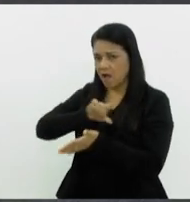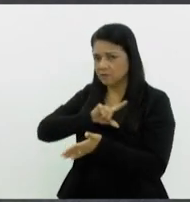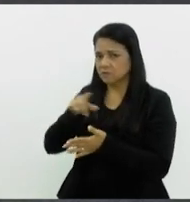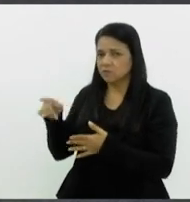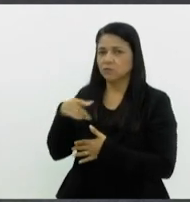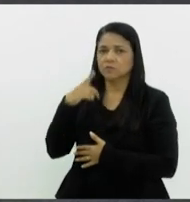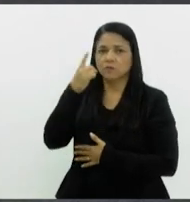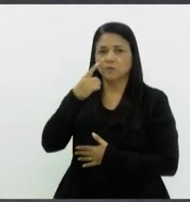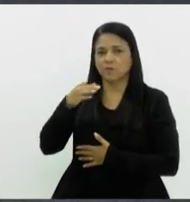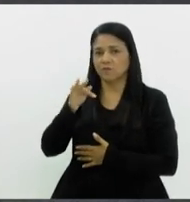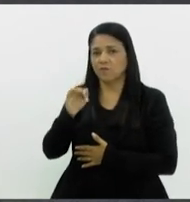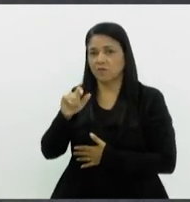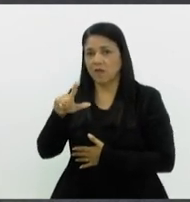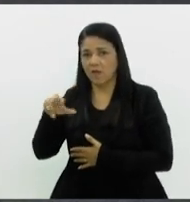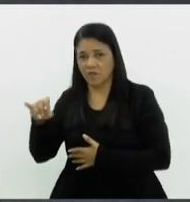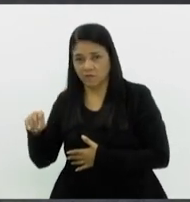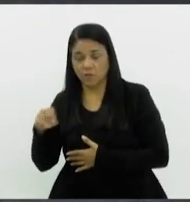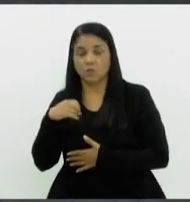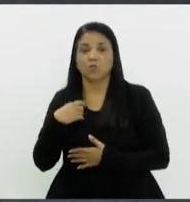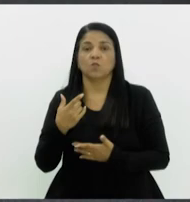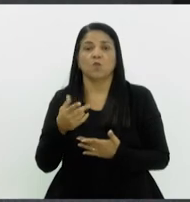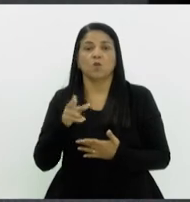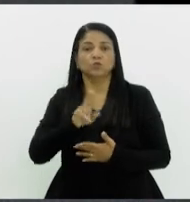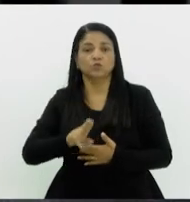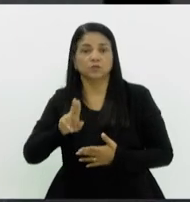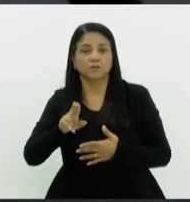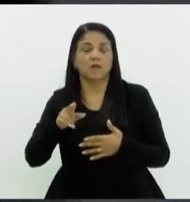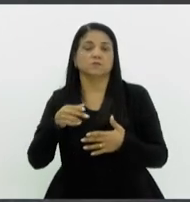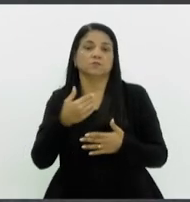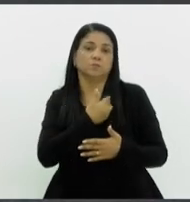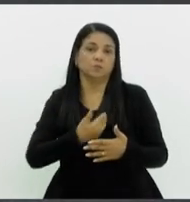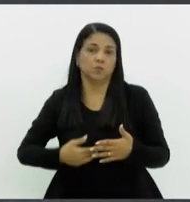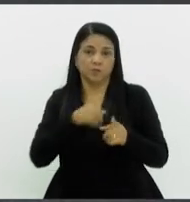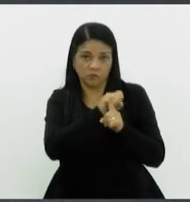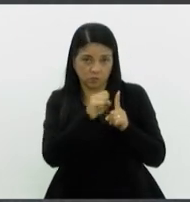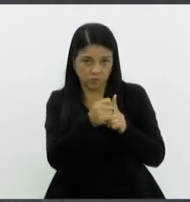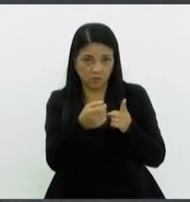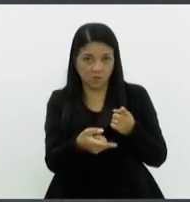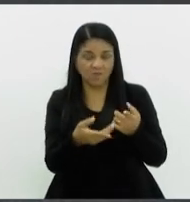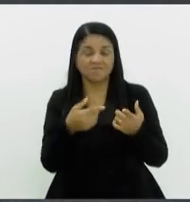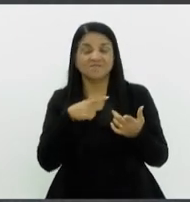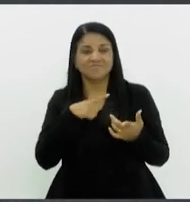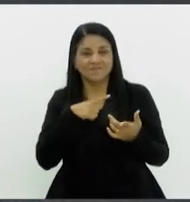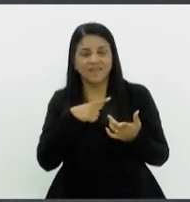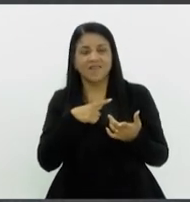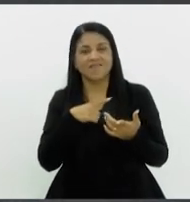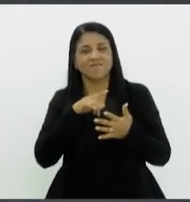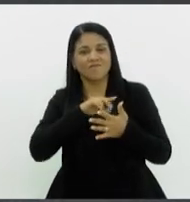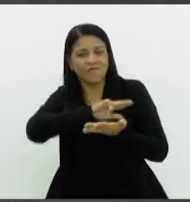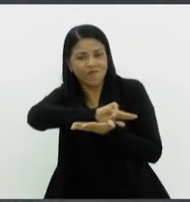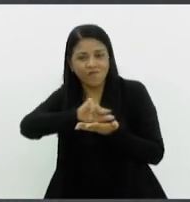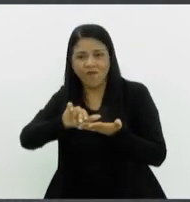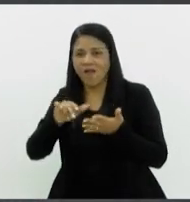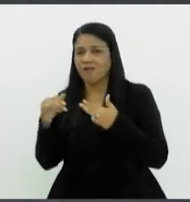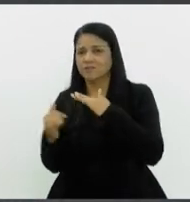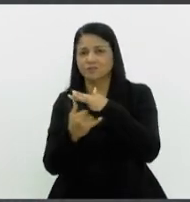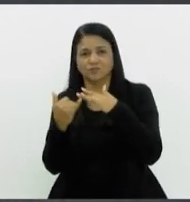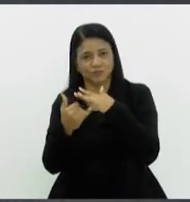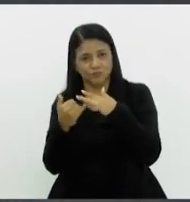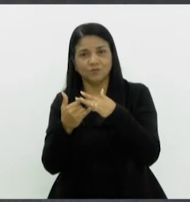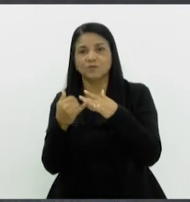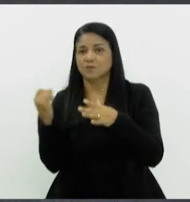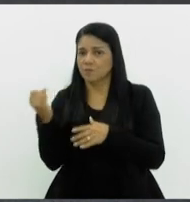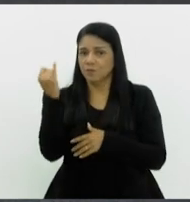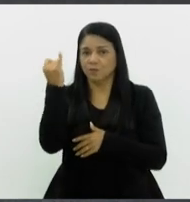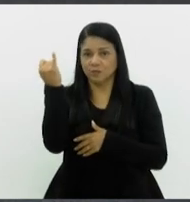utilidade pública social, não cabe. Tem várias entidades que são muito importantes, não tem utilidade pública,